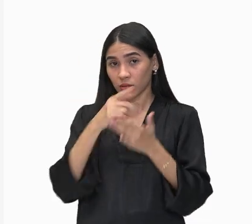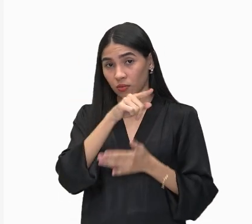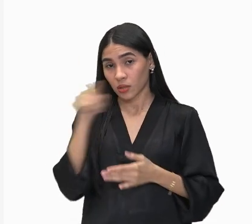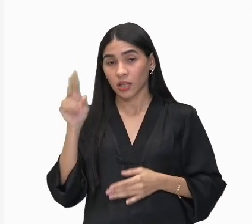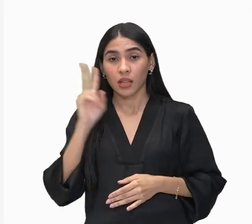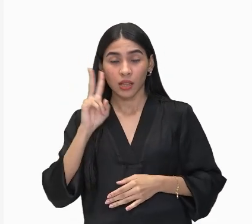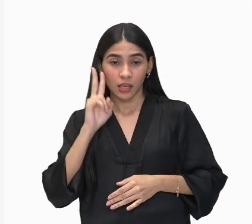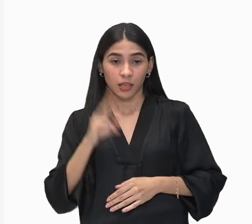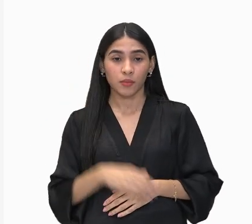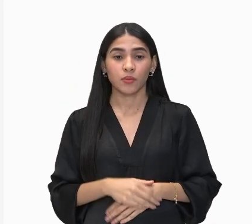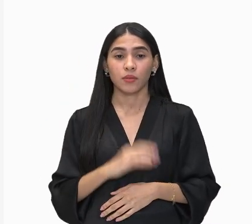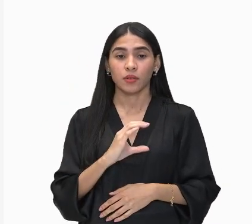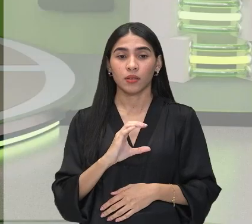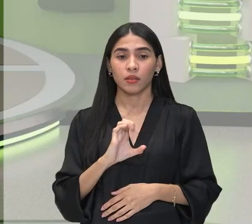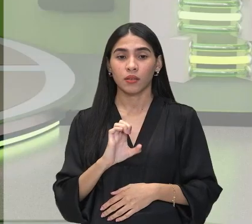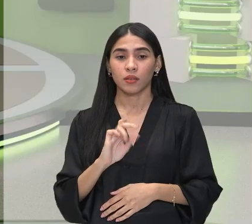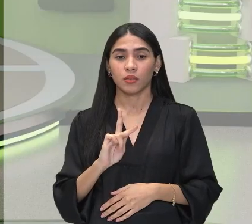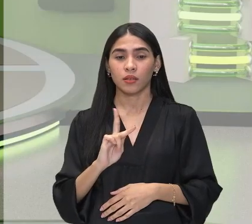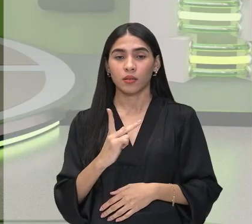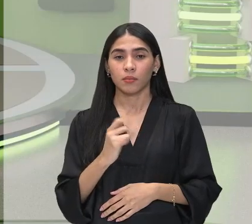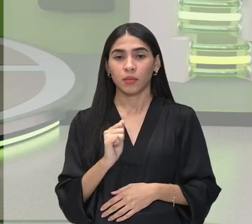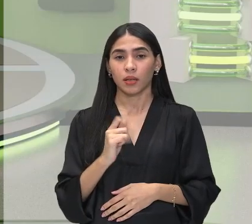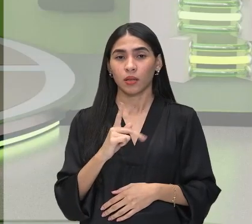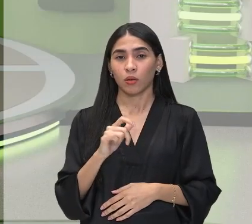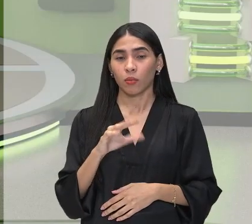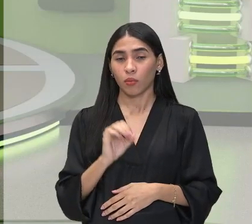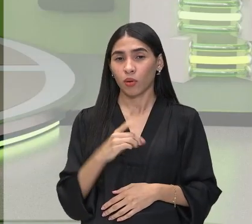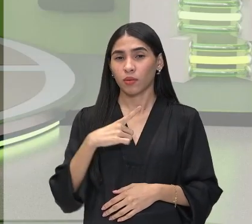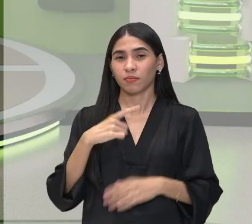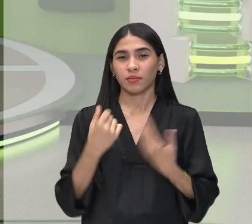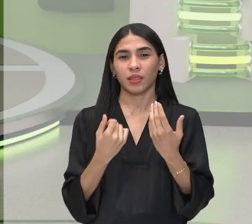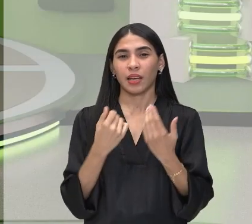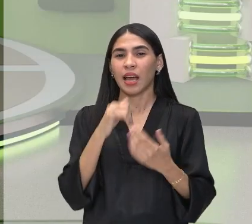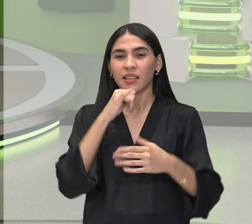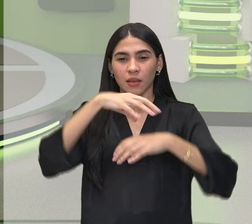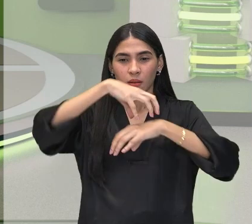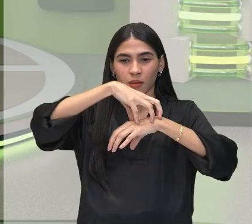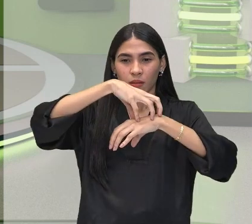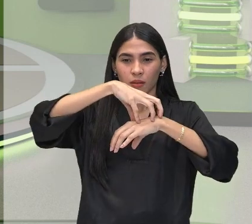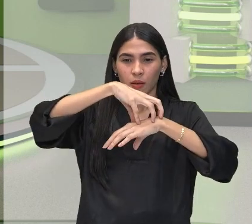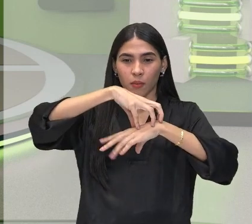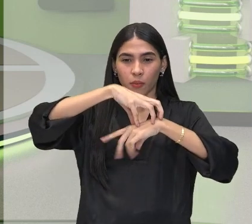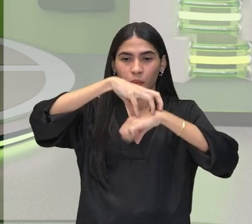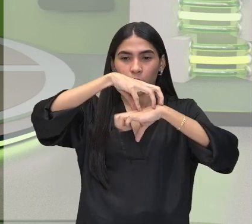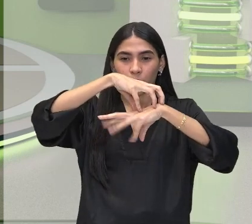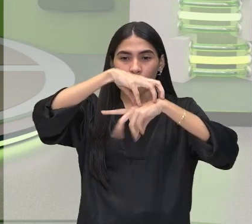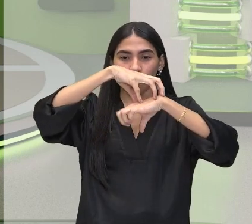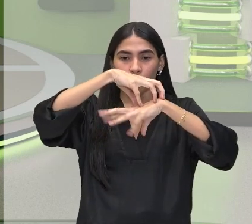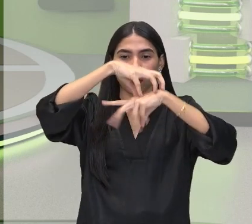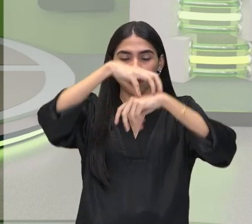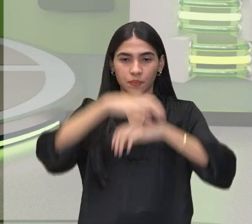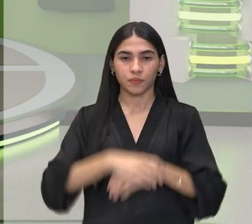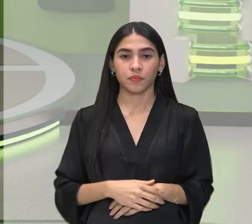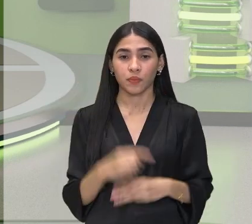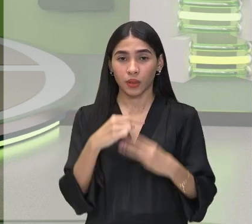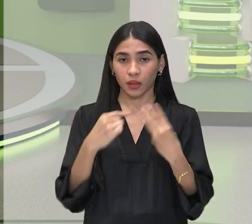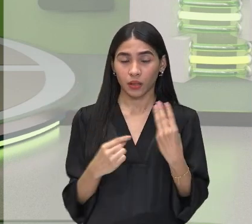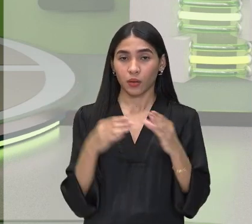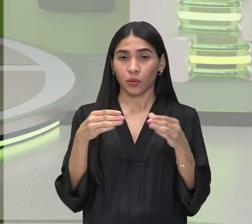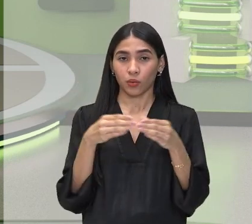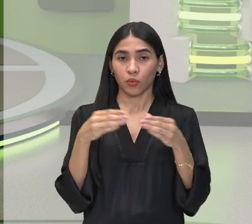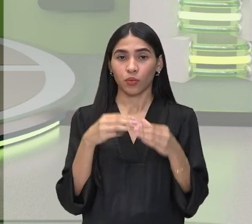aí eles por aquela estrutura que parece um cabeção e os tentáculos. Então, esses são os 3 grupos